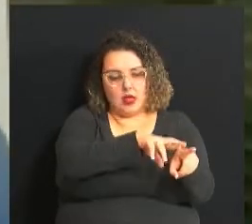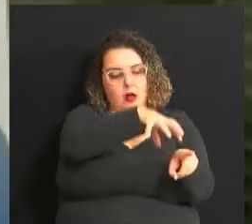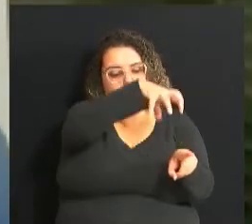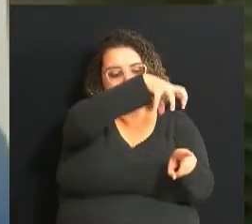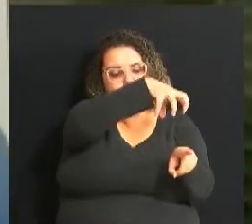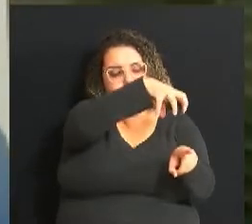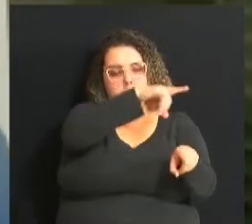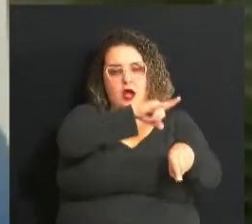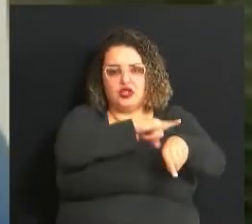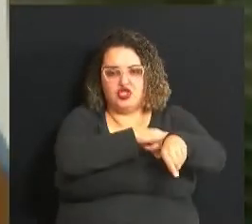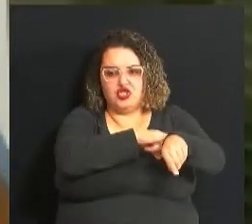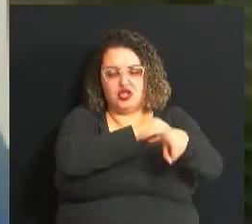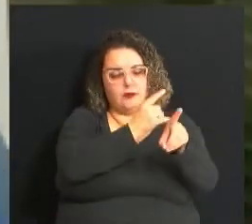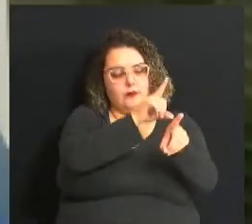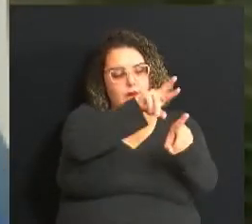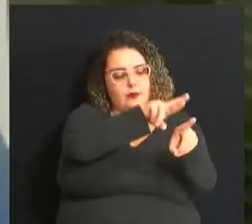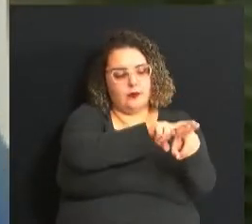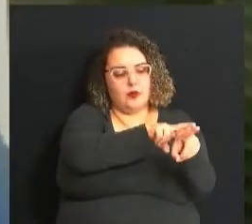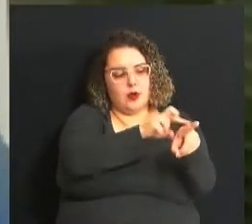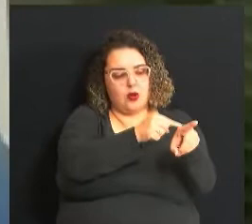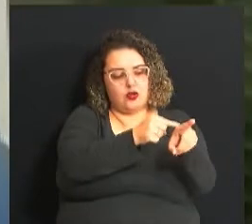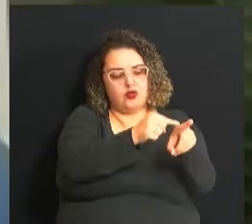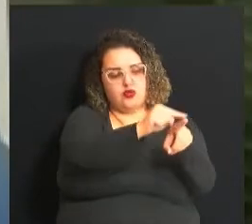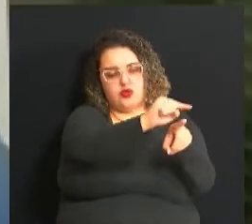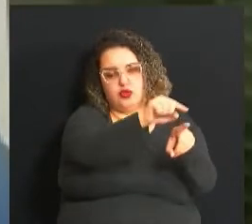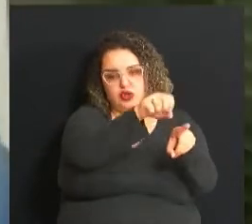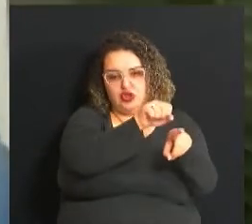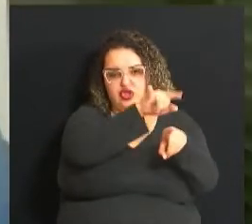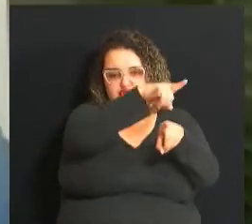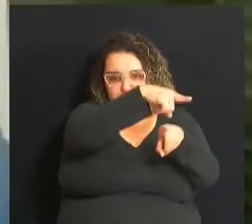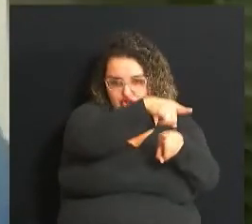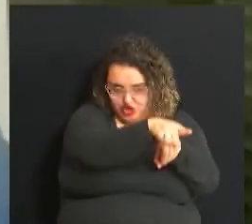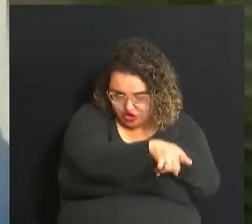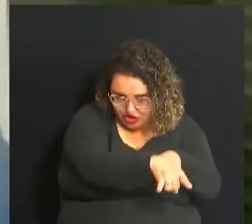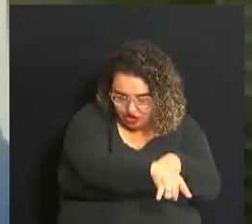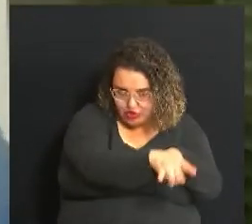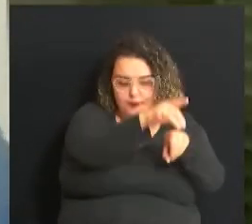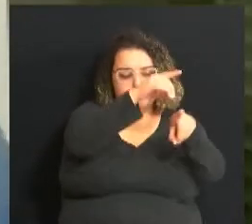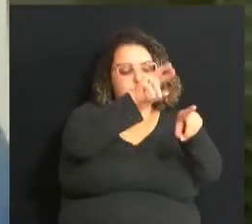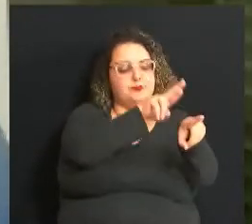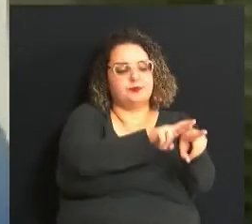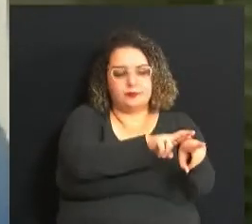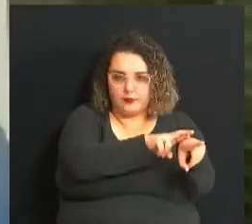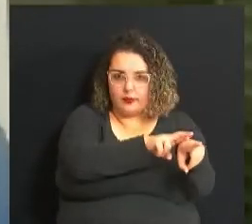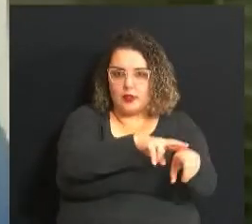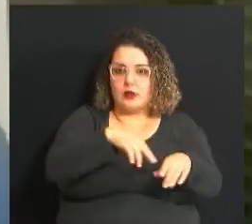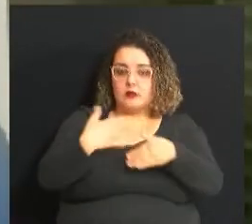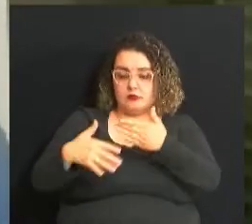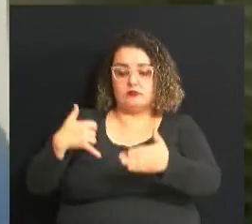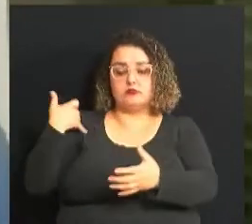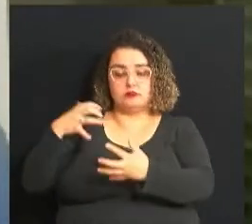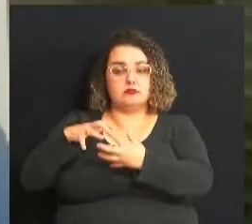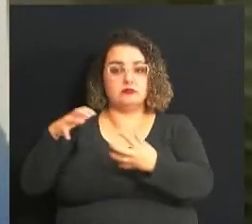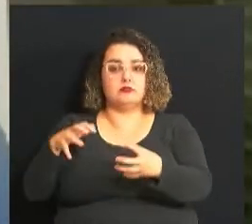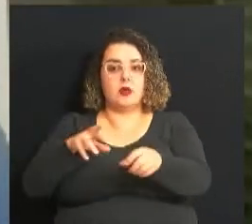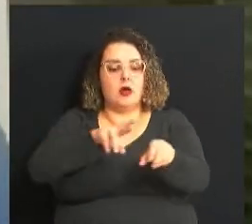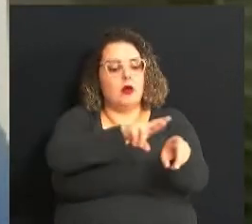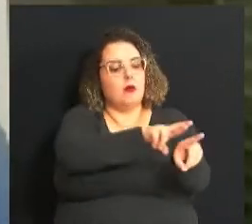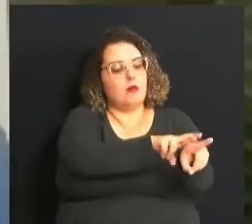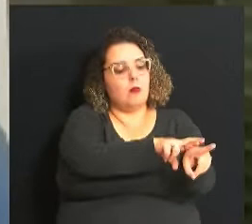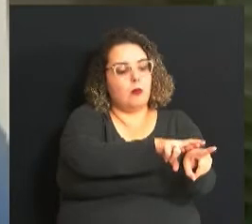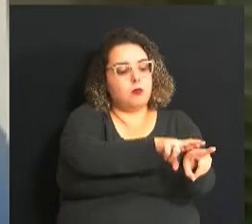o canal da urina, quando ela cresce, e é isso que acontece com o tempo, com a idade, a próstata cresce e ela